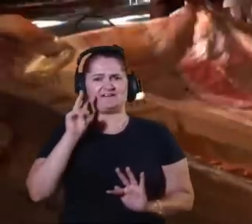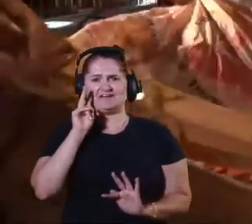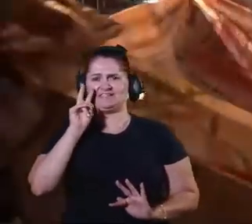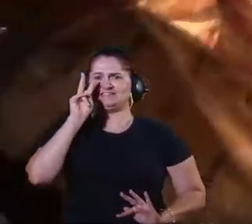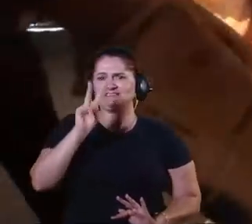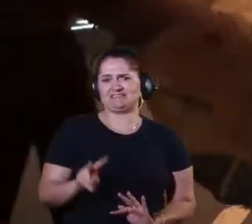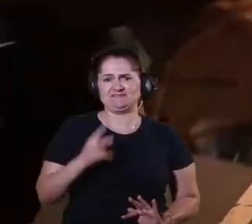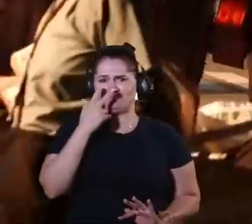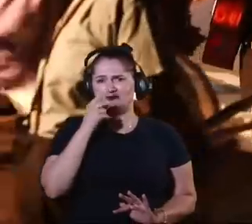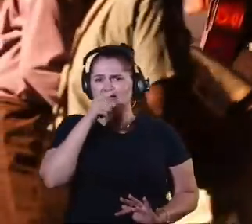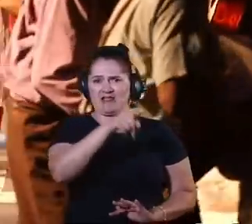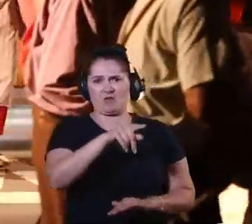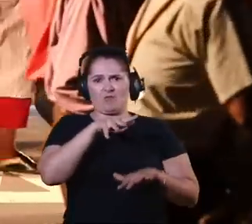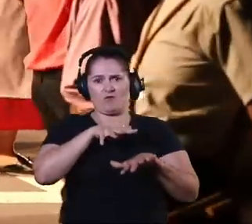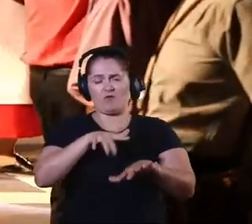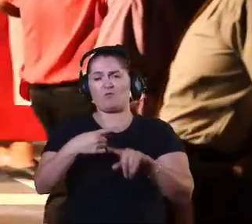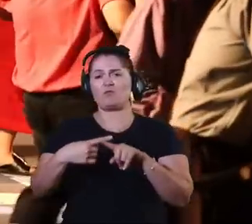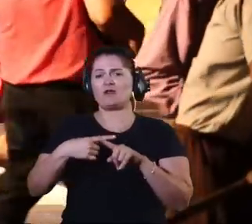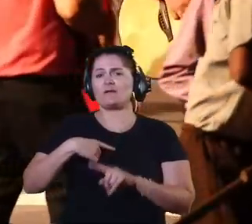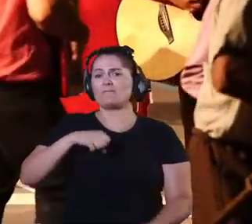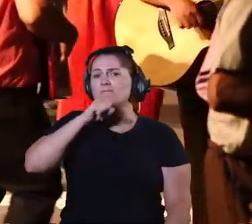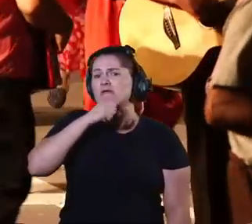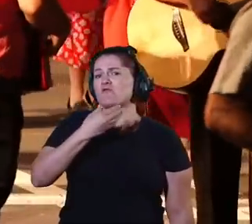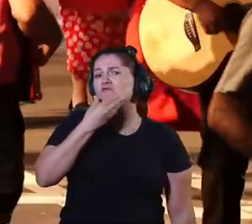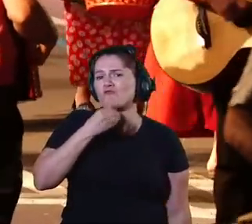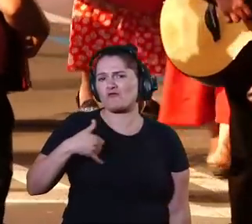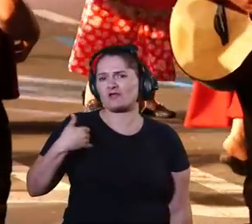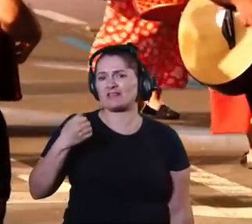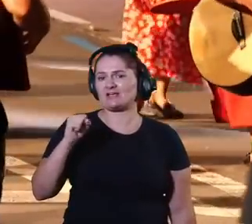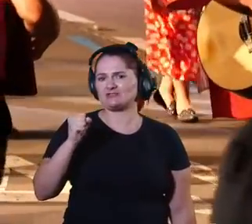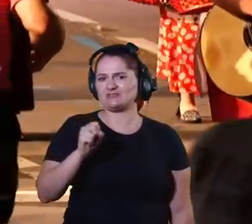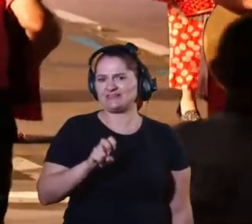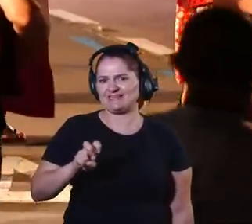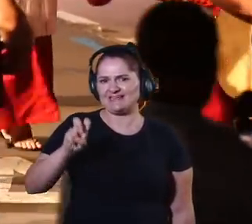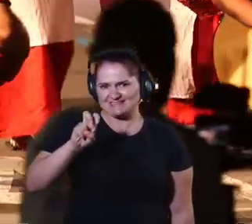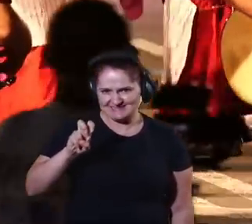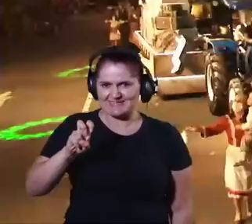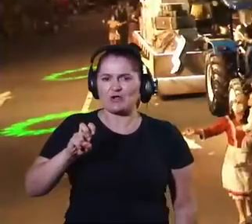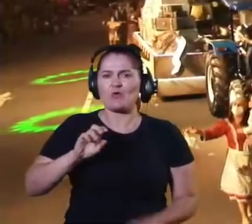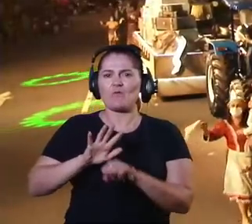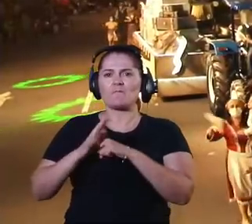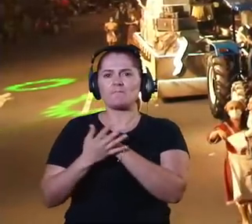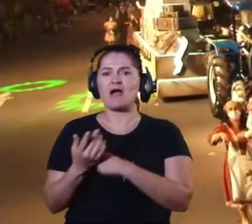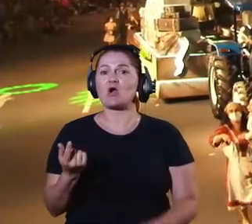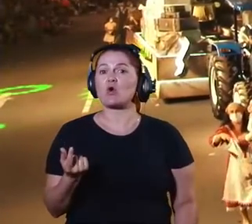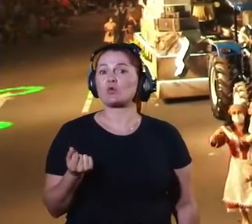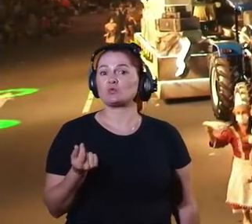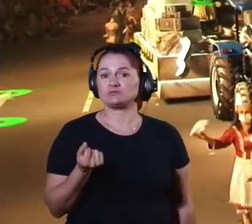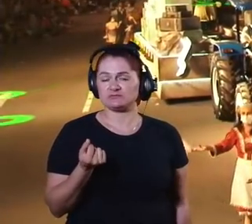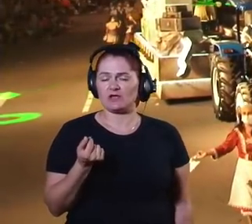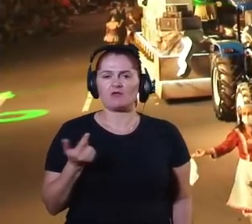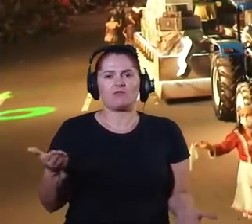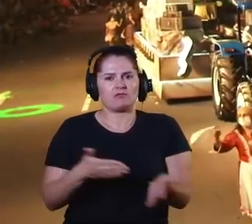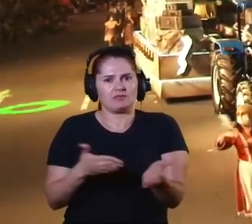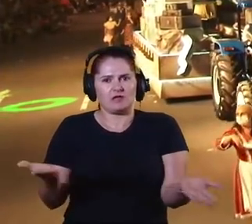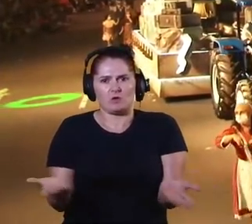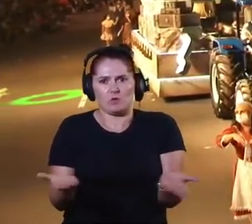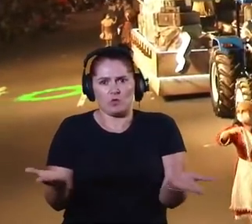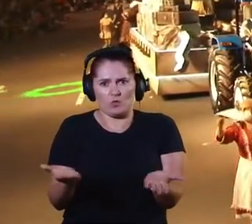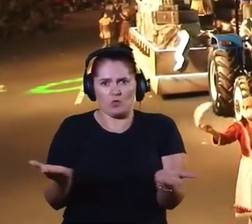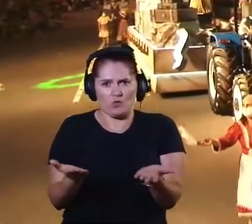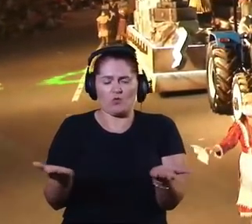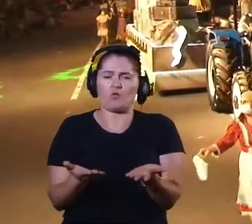85 anos lá no bairro Cruzeiro, na zona leste da cidade, que até hoje planta sozinho vários hectares lá